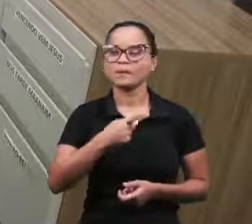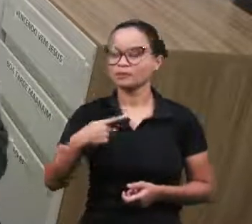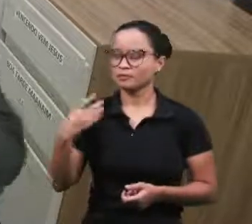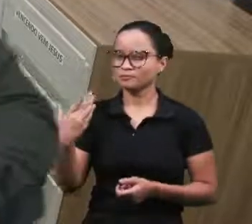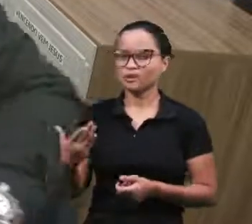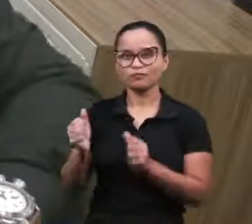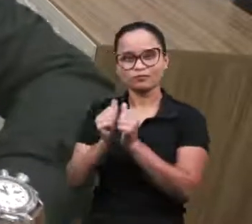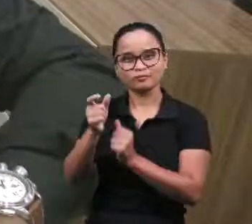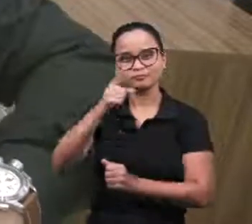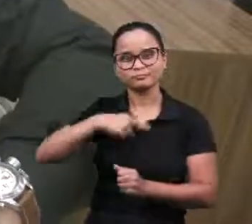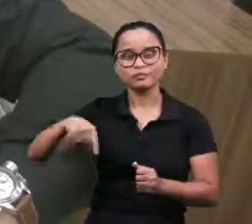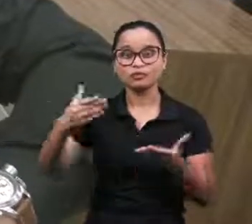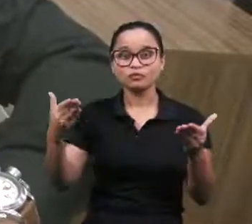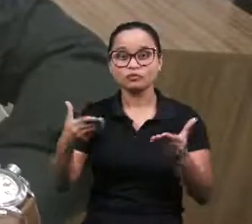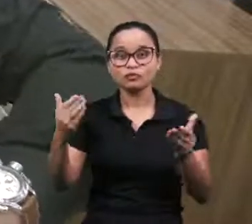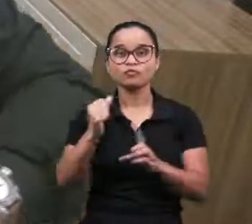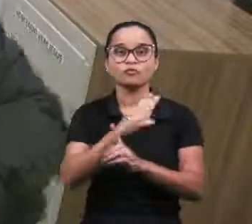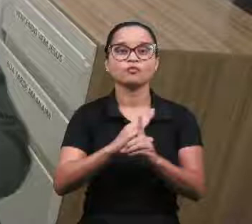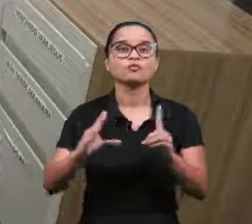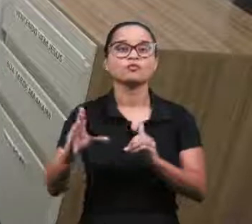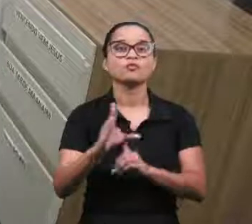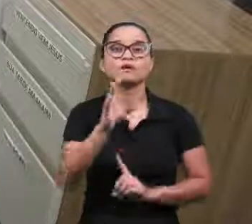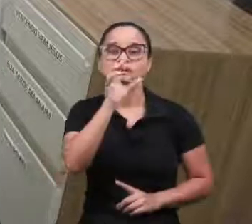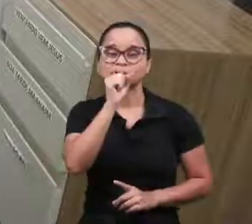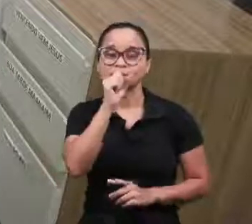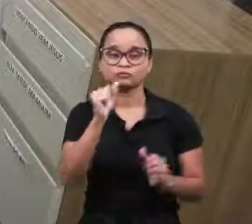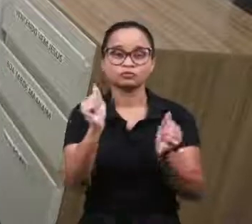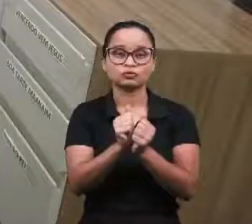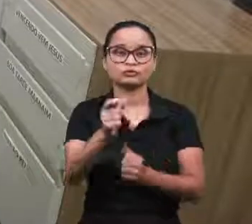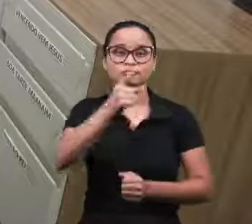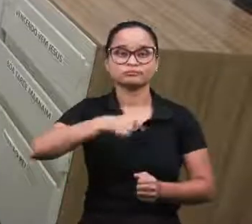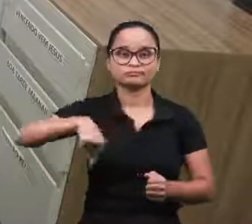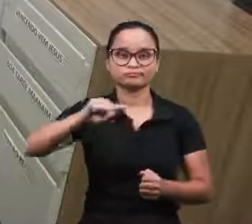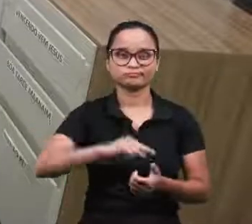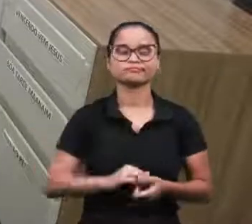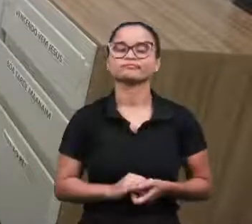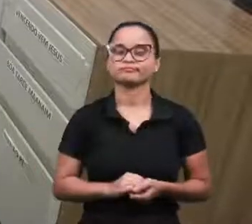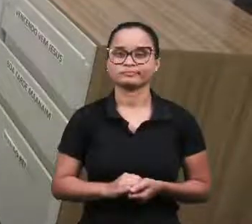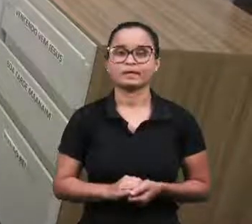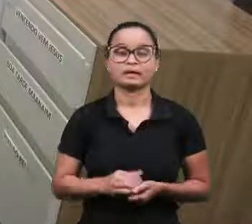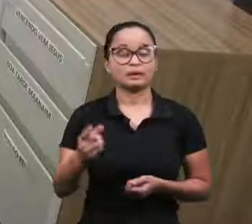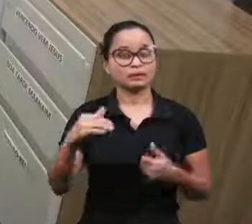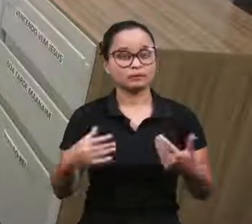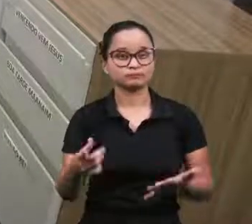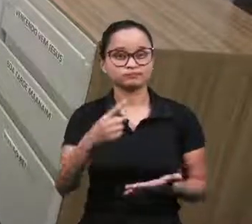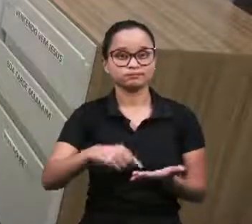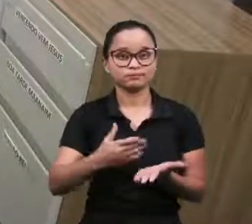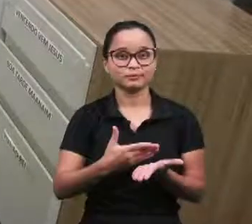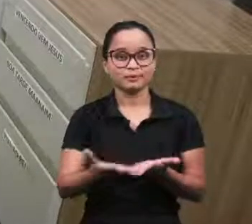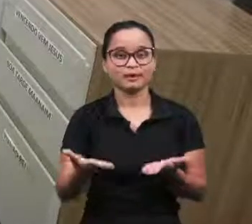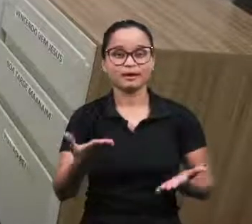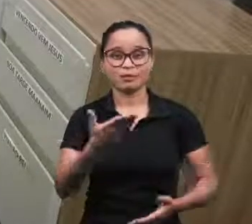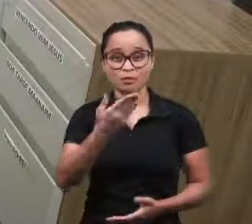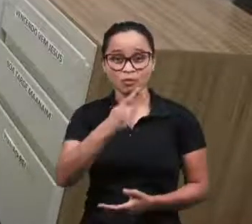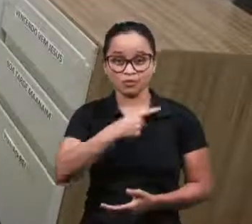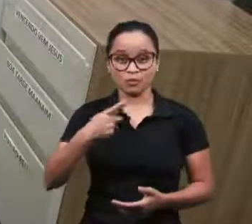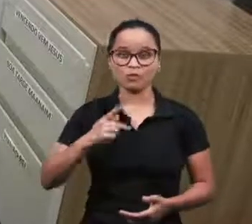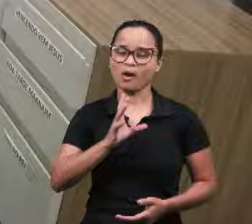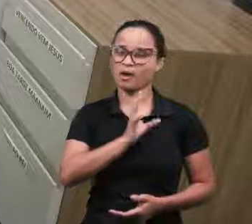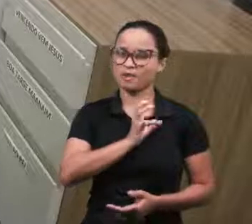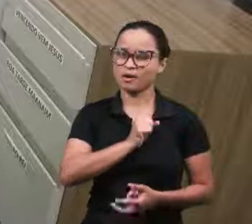culto desta noite, o culto de sábado. E nós vamos conversar um pouco, né, com o nosso querido pastor, que já esteve conosco